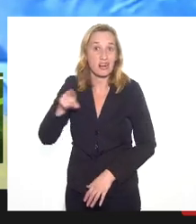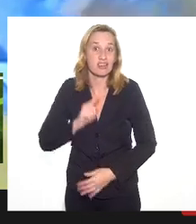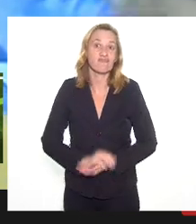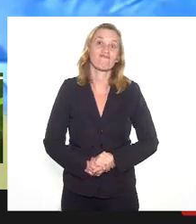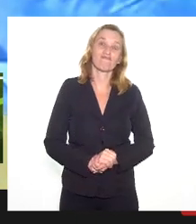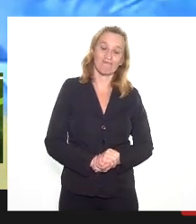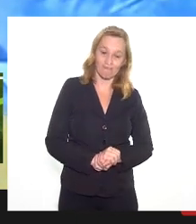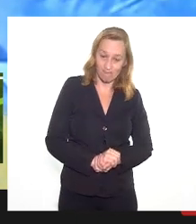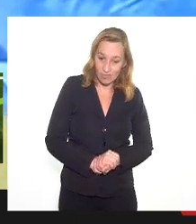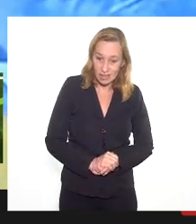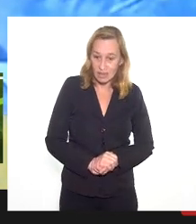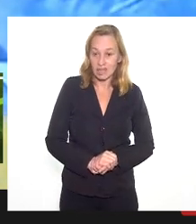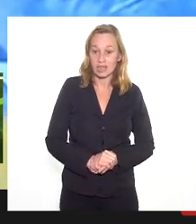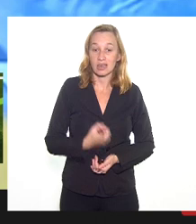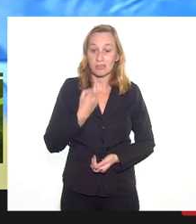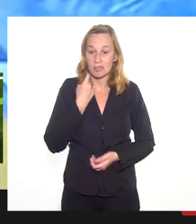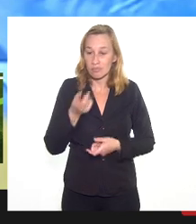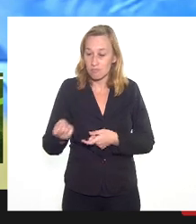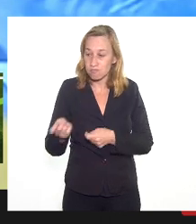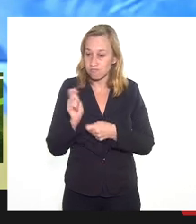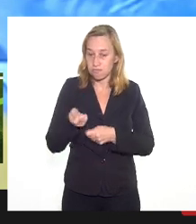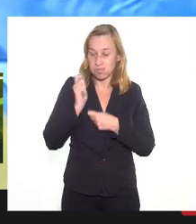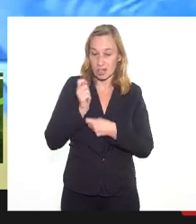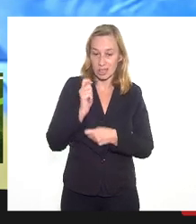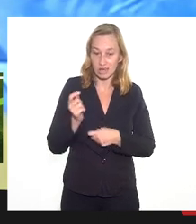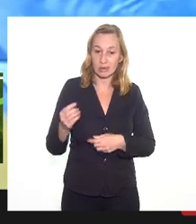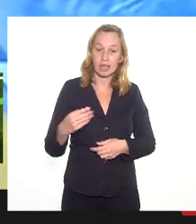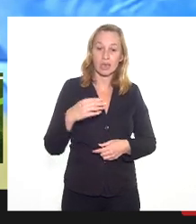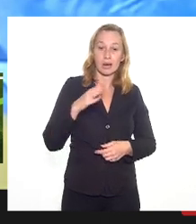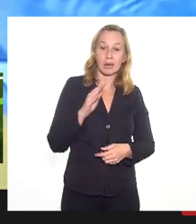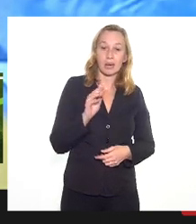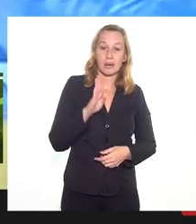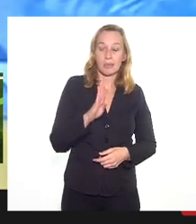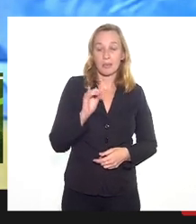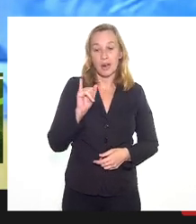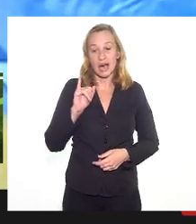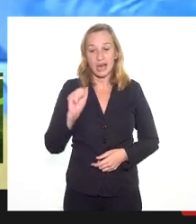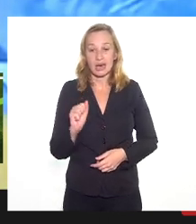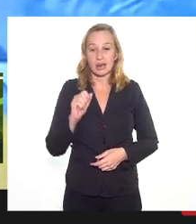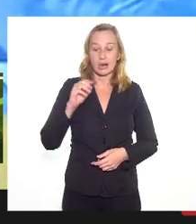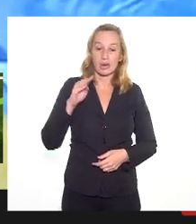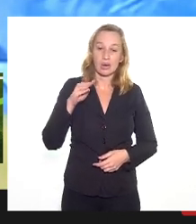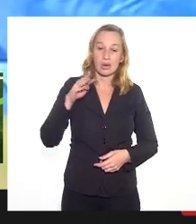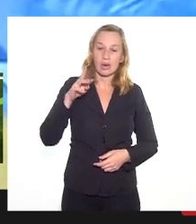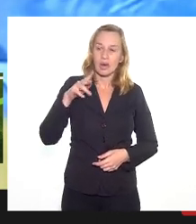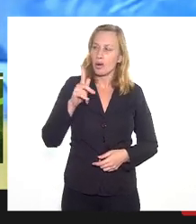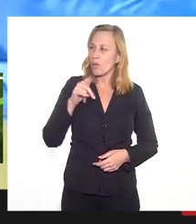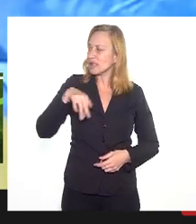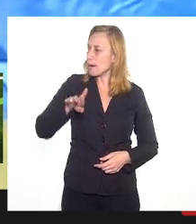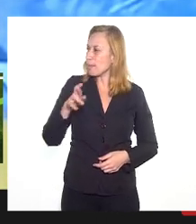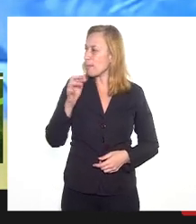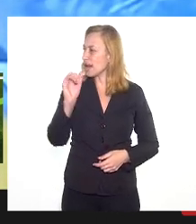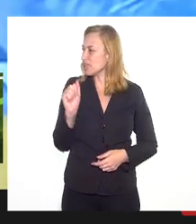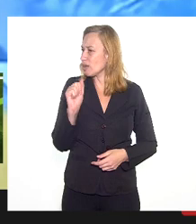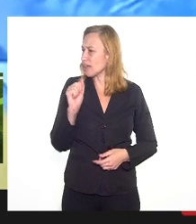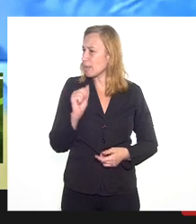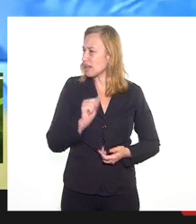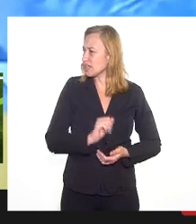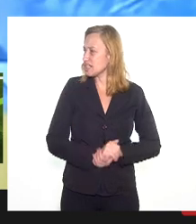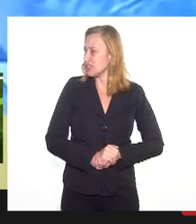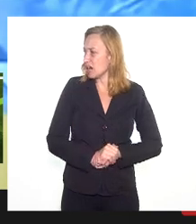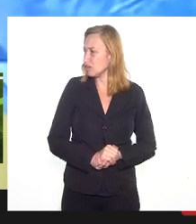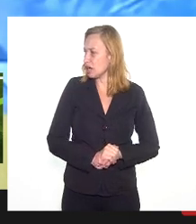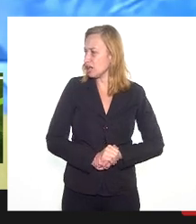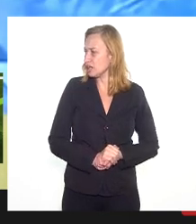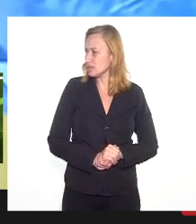insalubre, mas que trazem pescado para a Baía de Guanabara. Pescado esse que as próprias estudos da universidade mostram que